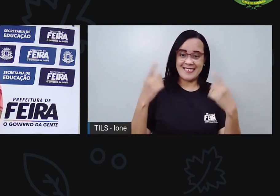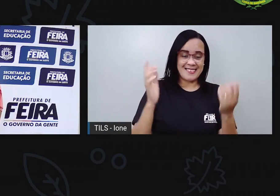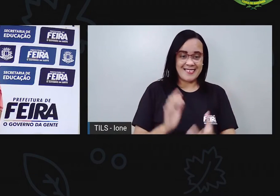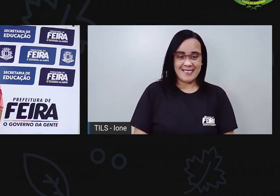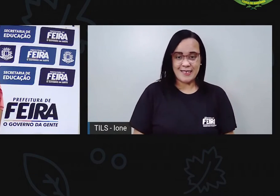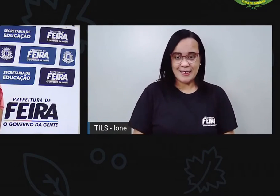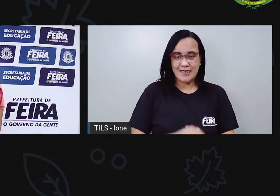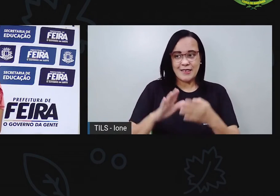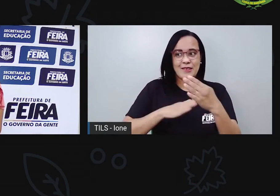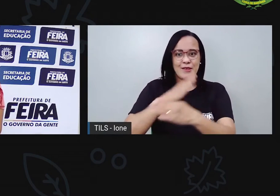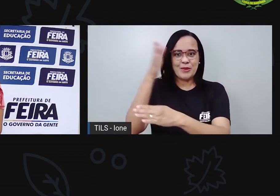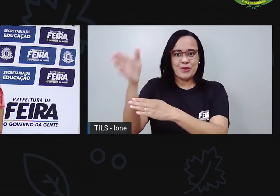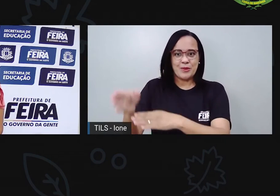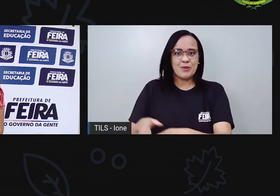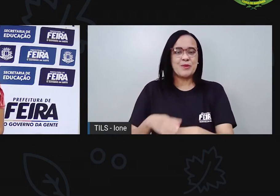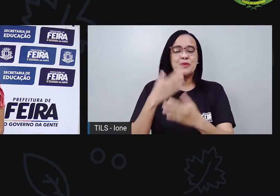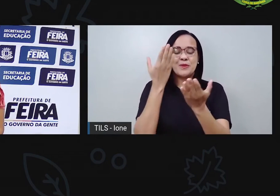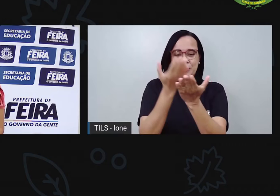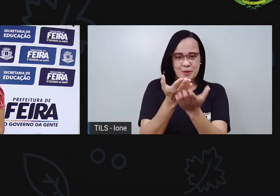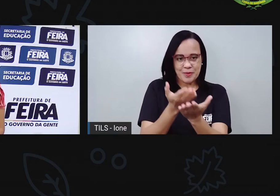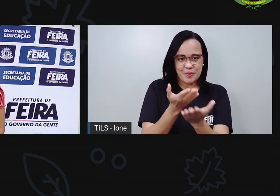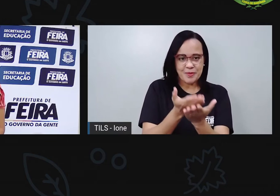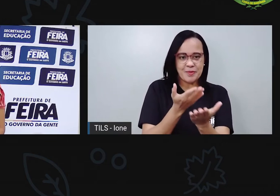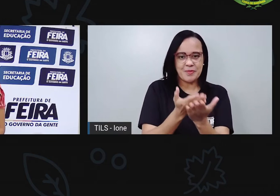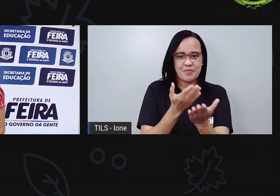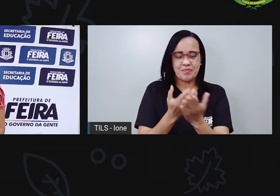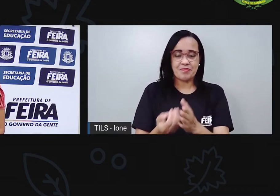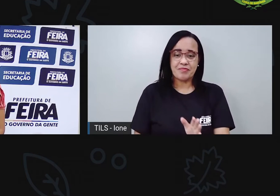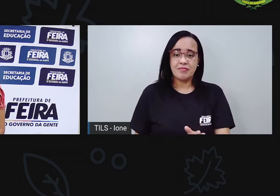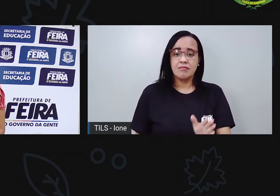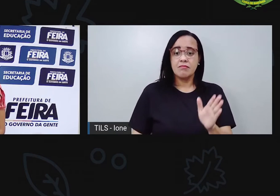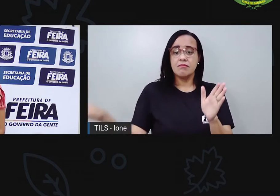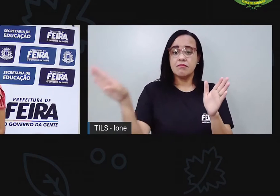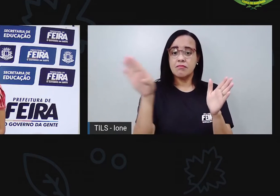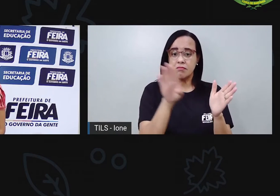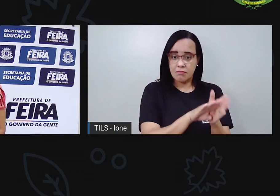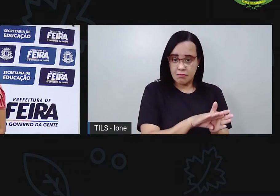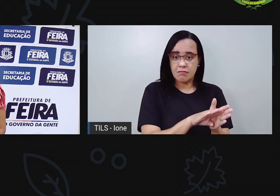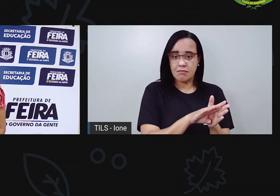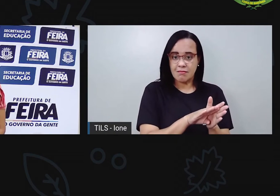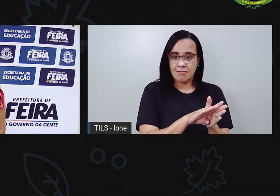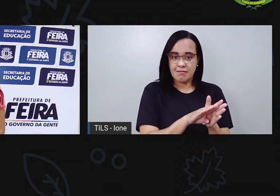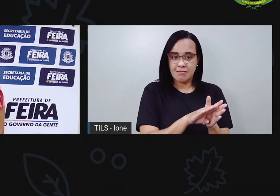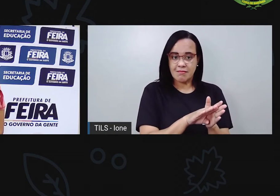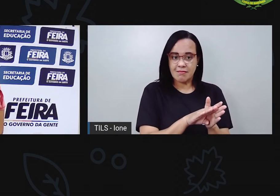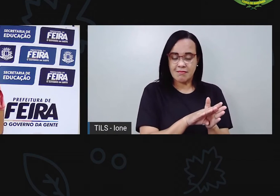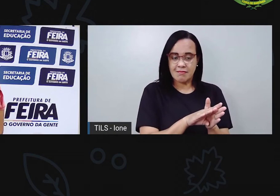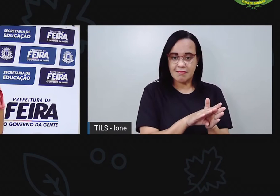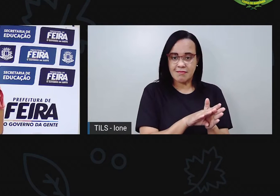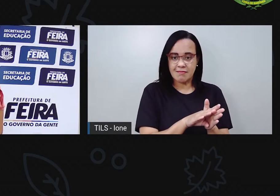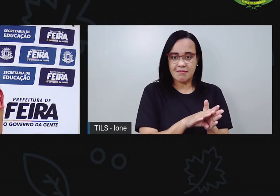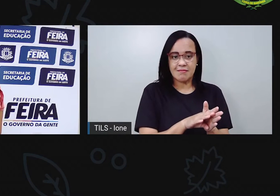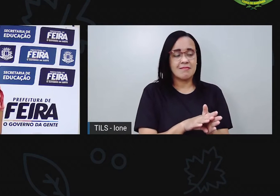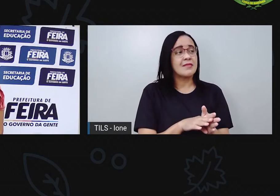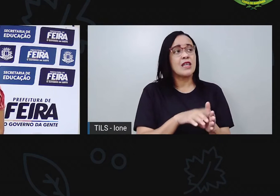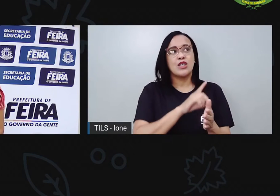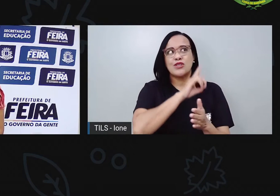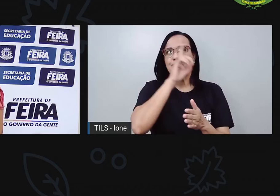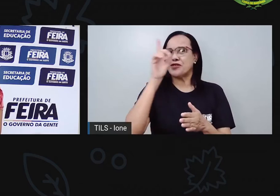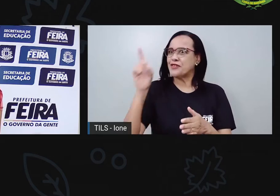e foram para escola chegando lá e era um dia muito